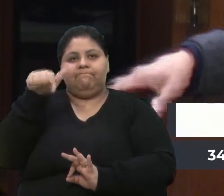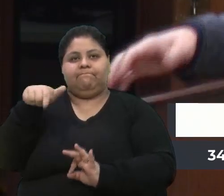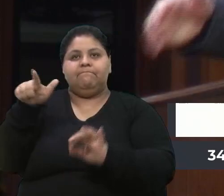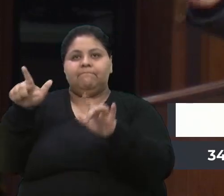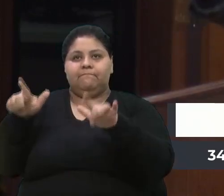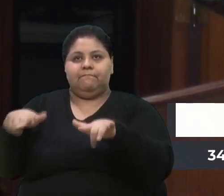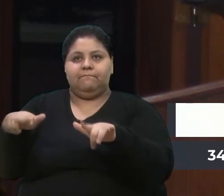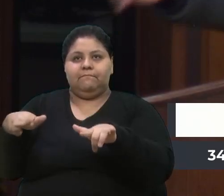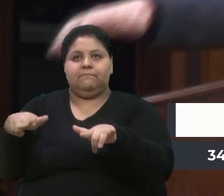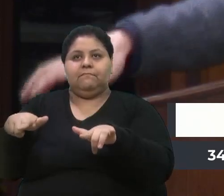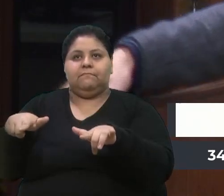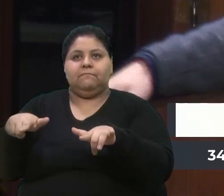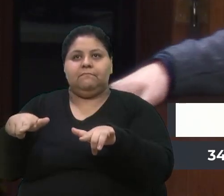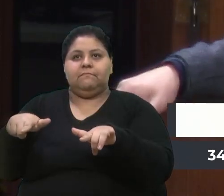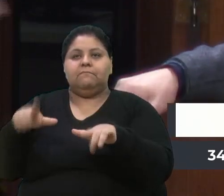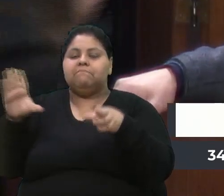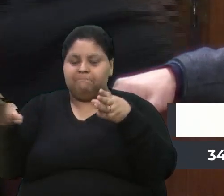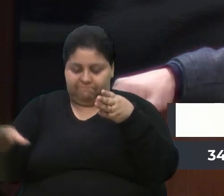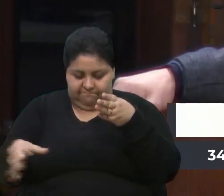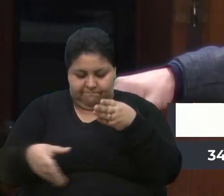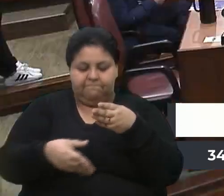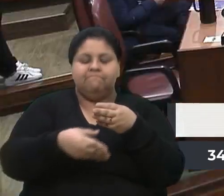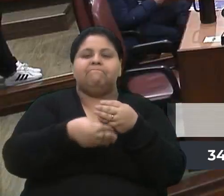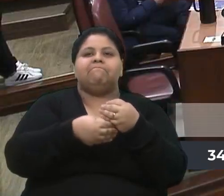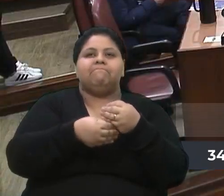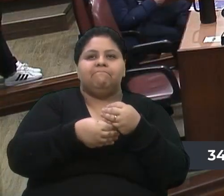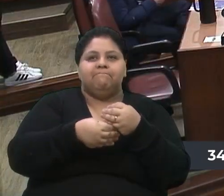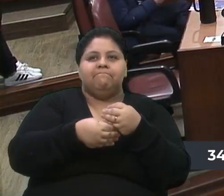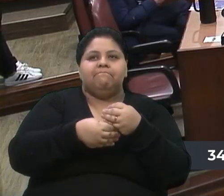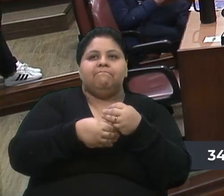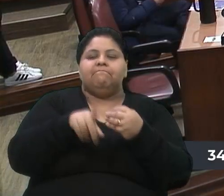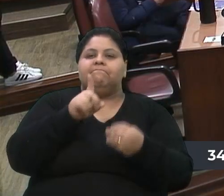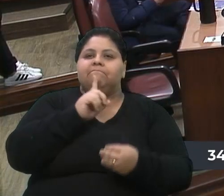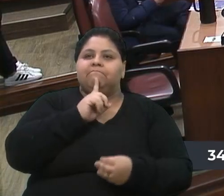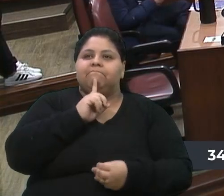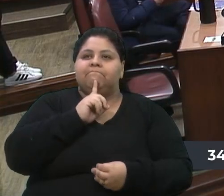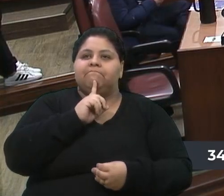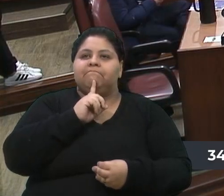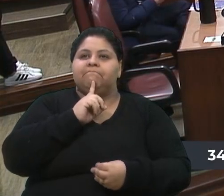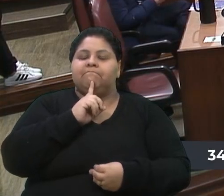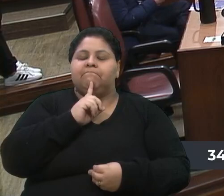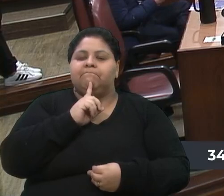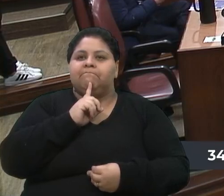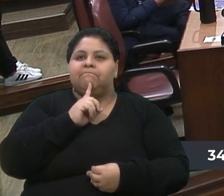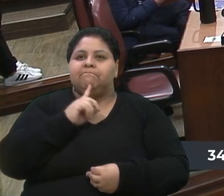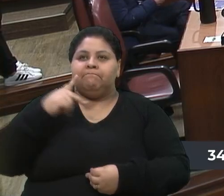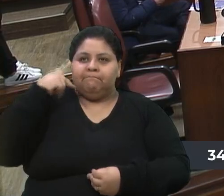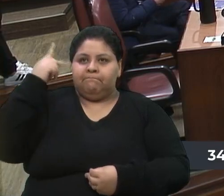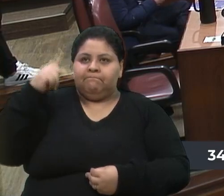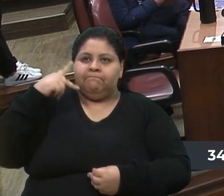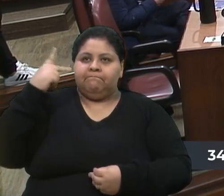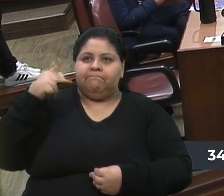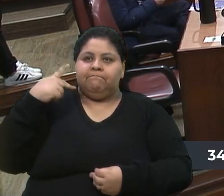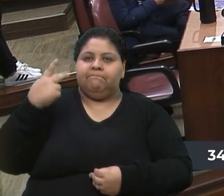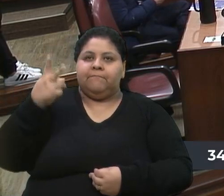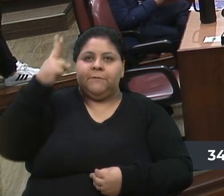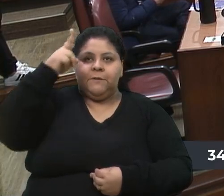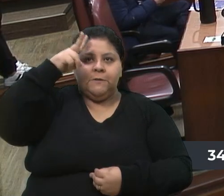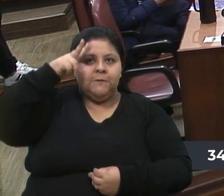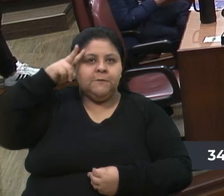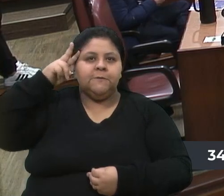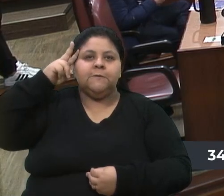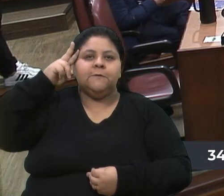seu parte já de imediato, meu nobre colega Alberto Meneguzzi. Não, vereador Juliano, parabenizar o senhor por essa lembrança, porque essa